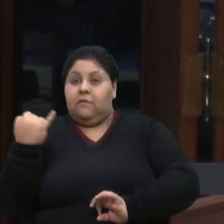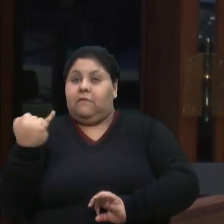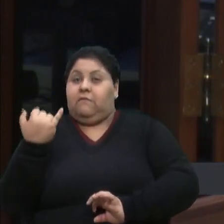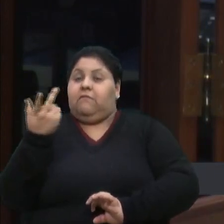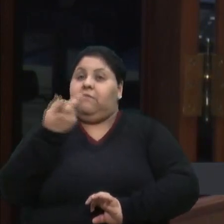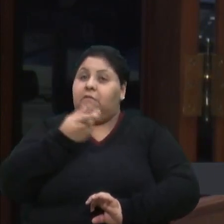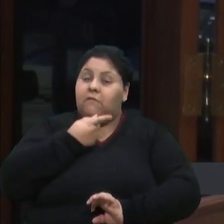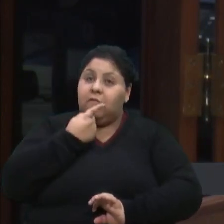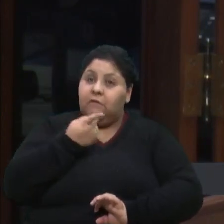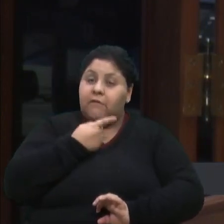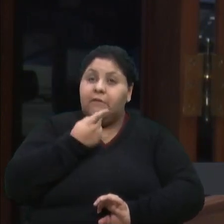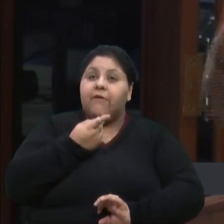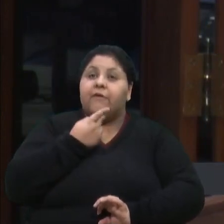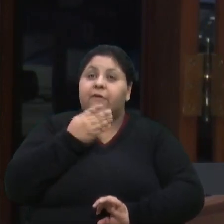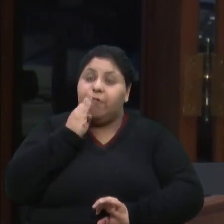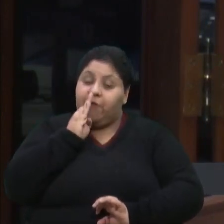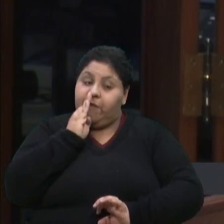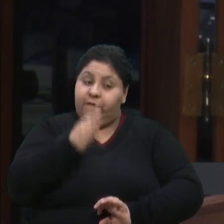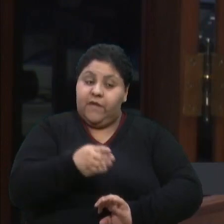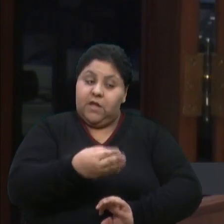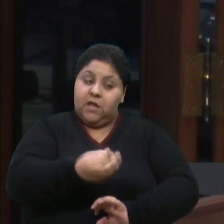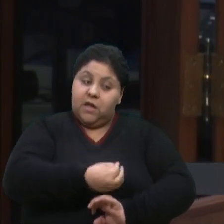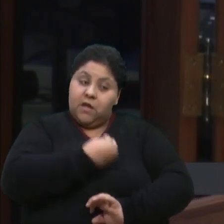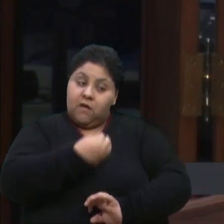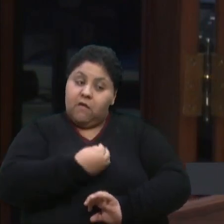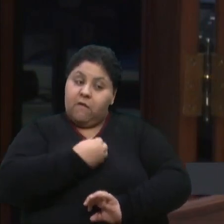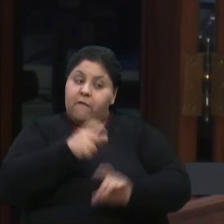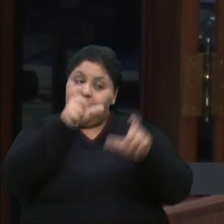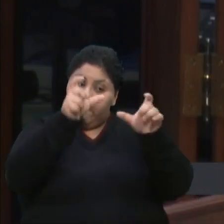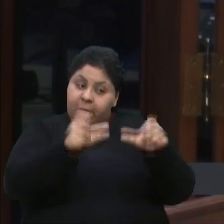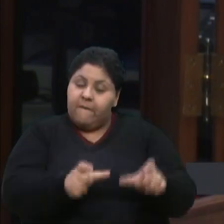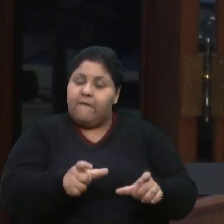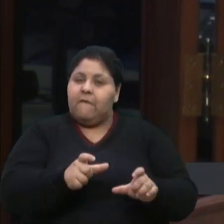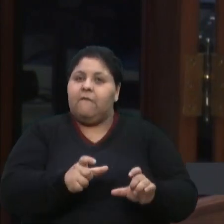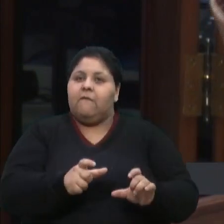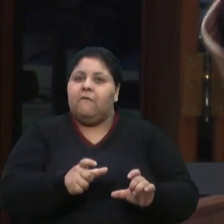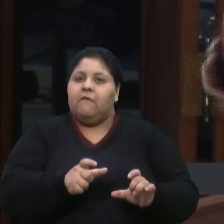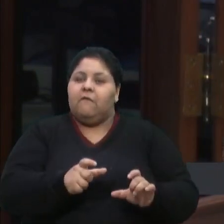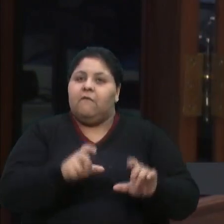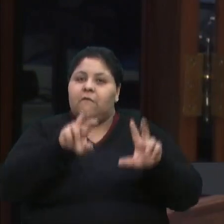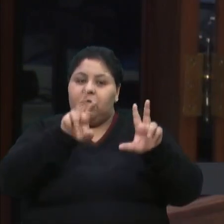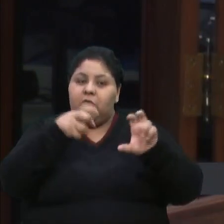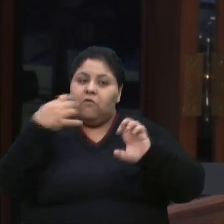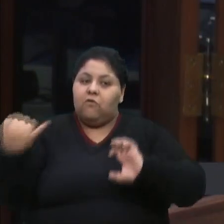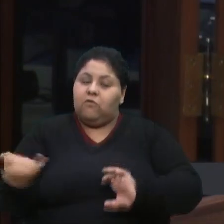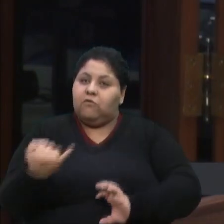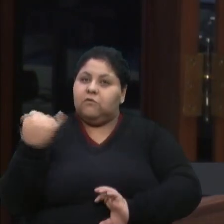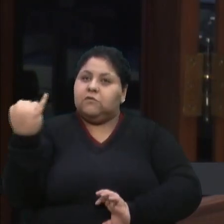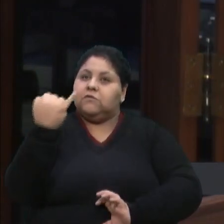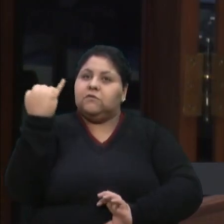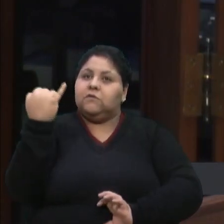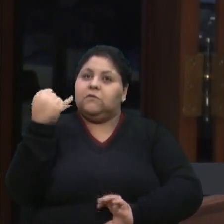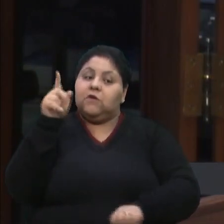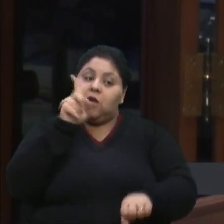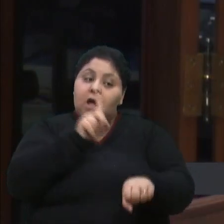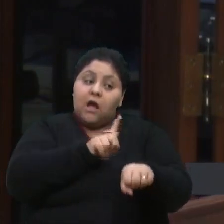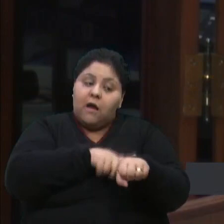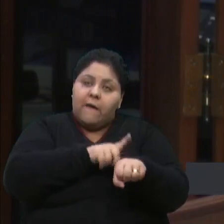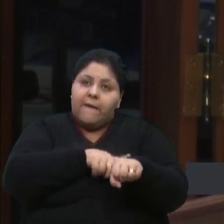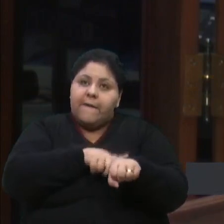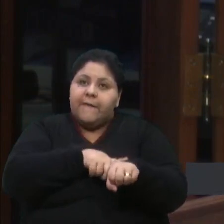fala diretamente sobre a vida das pessoas, sobre um momento importante, que é um momento onde as pessoas